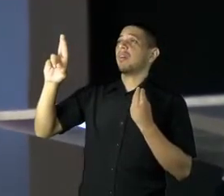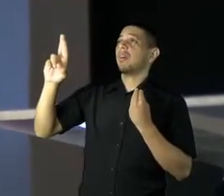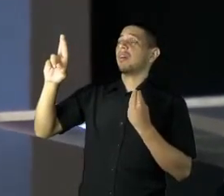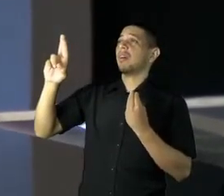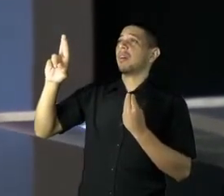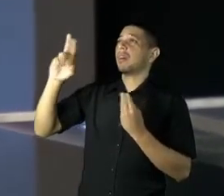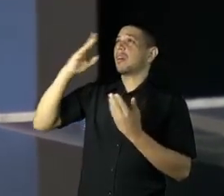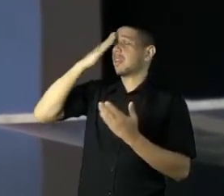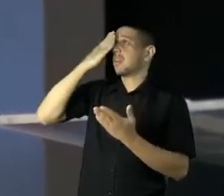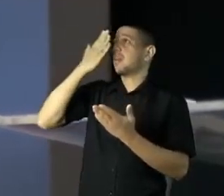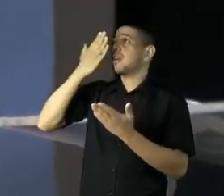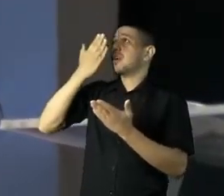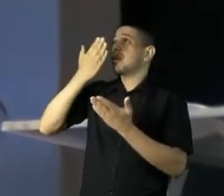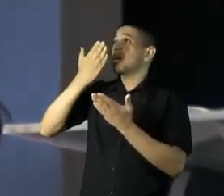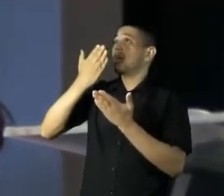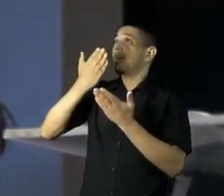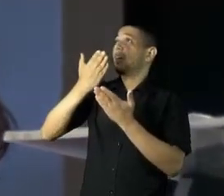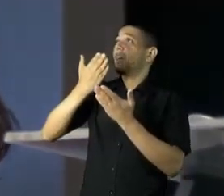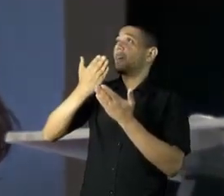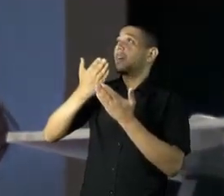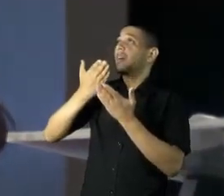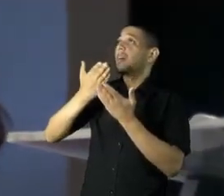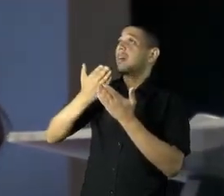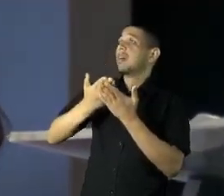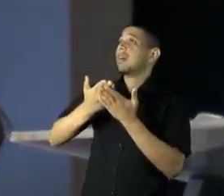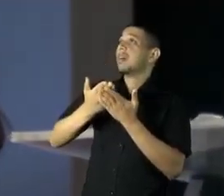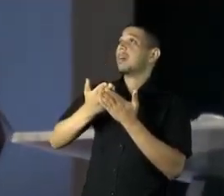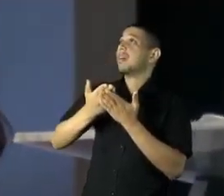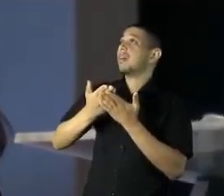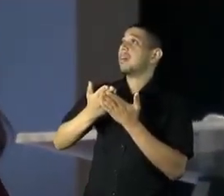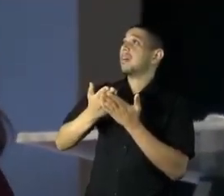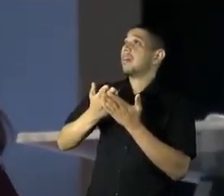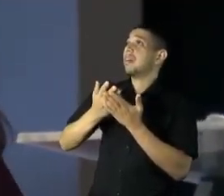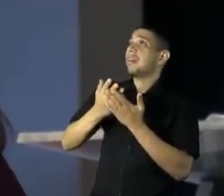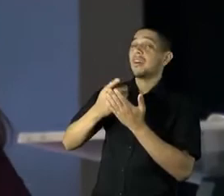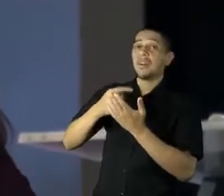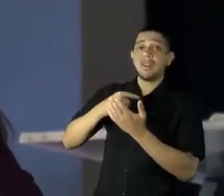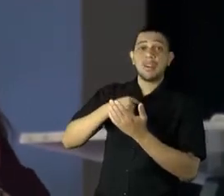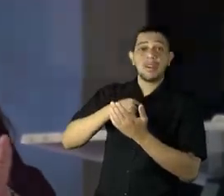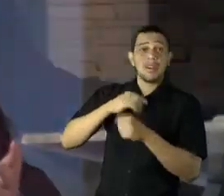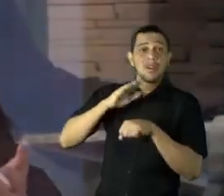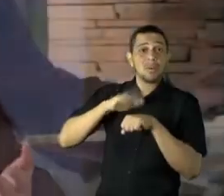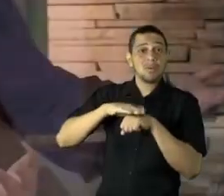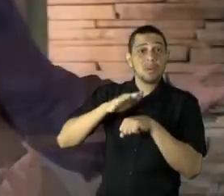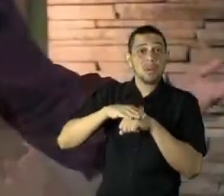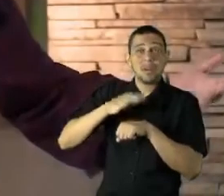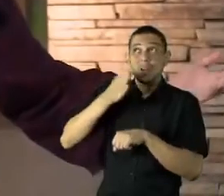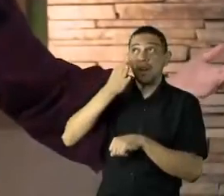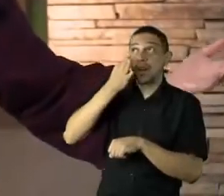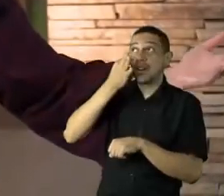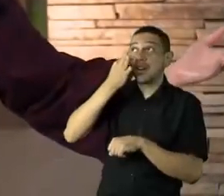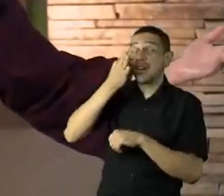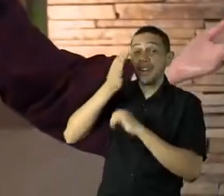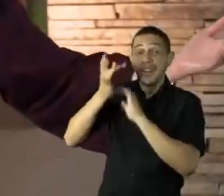na frente está Jesus burro rosto tão